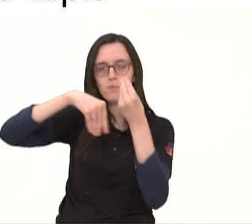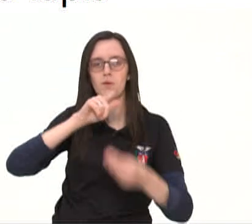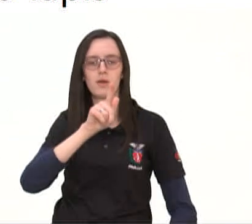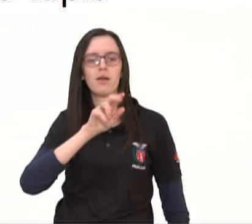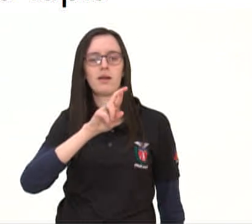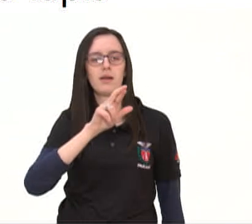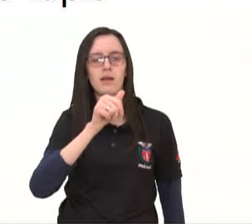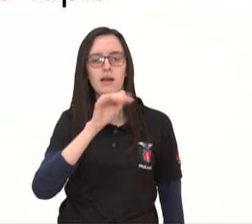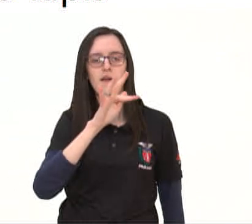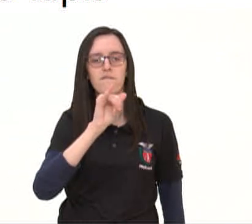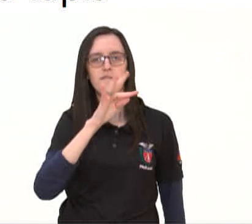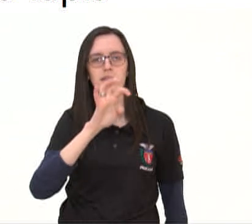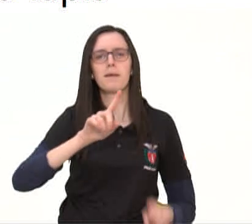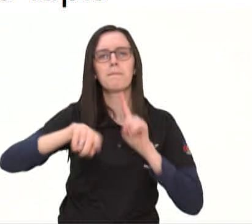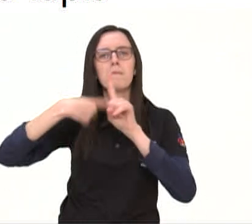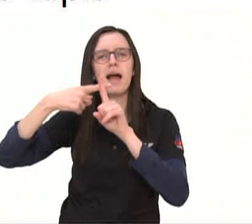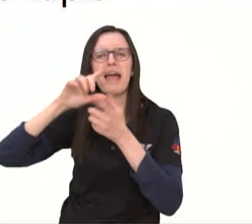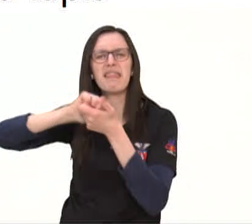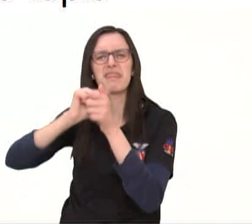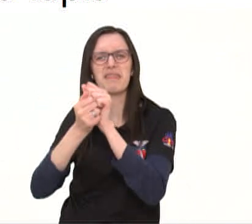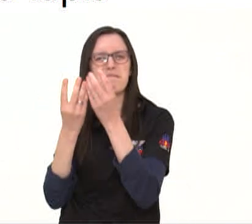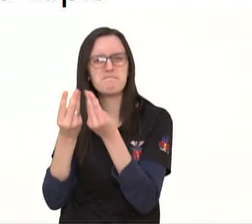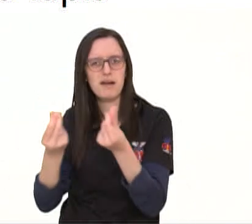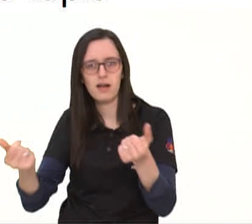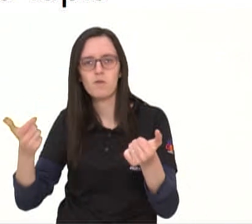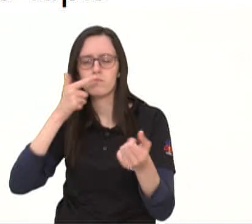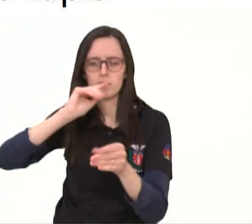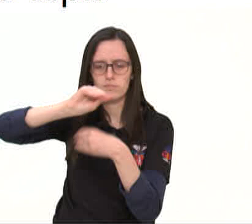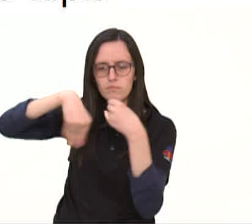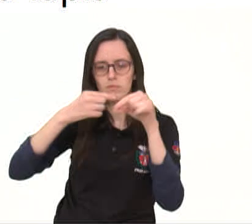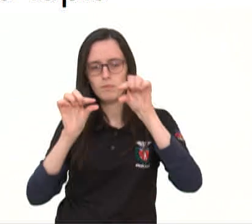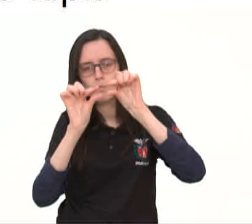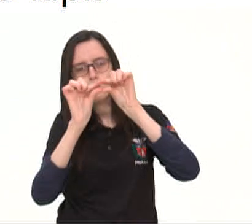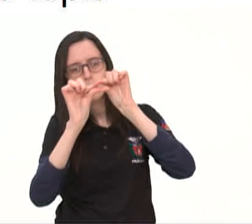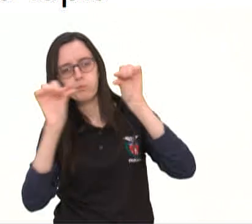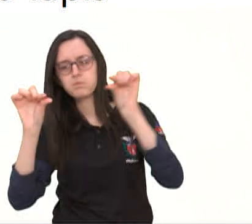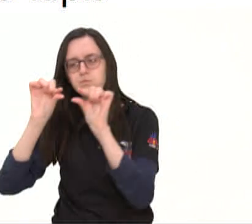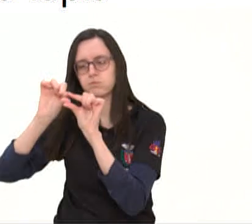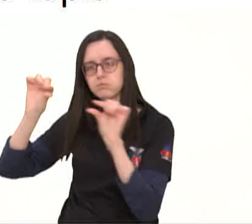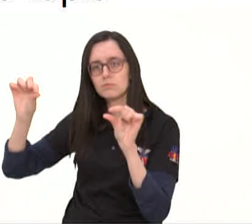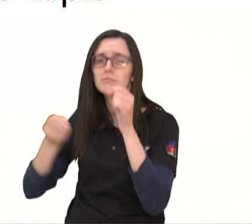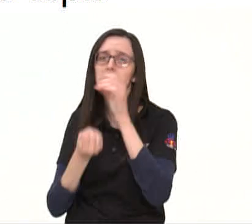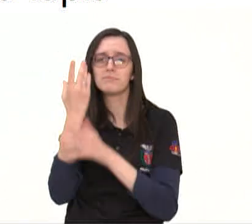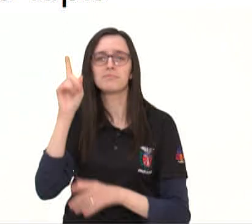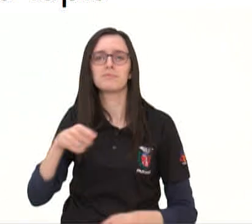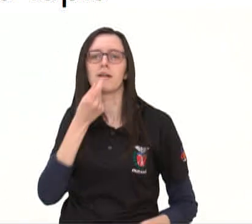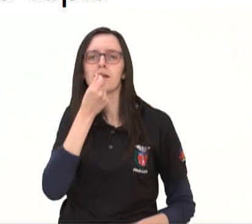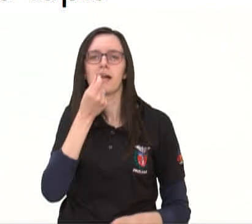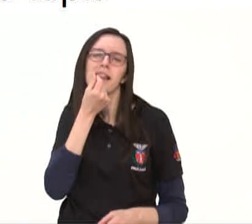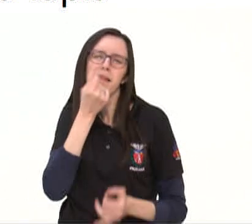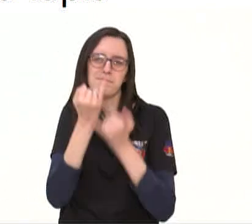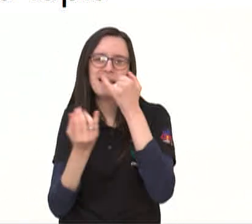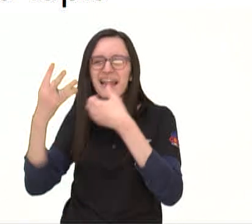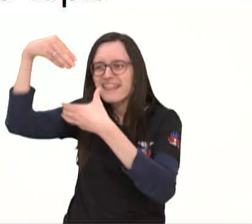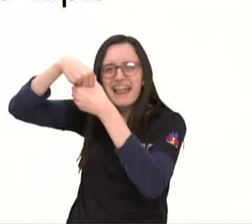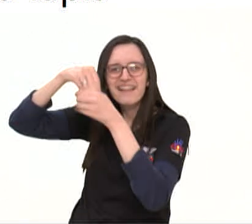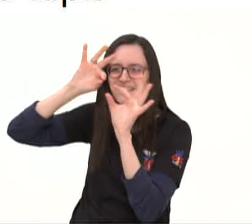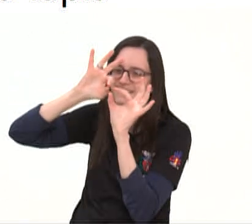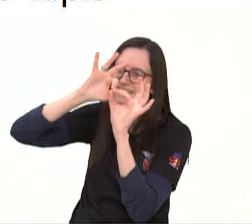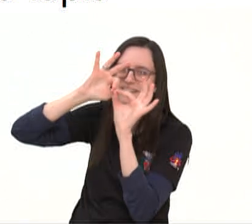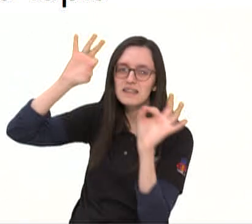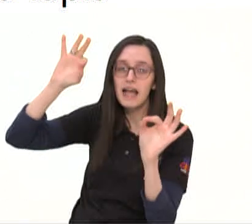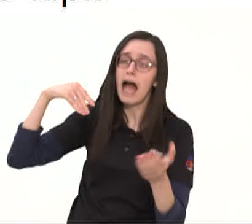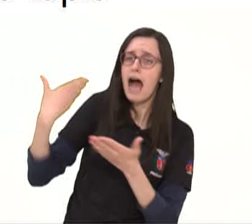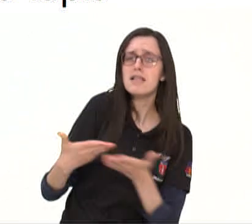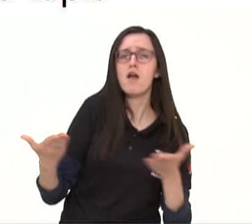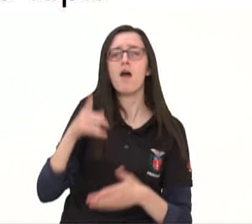em pó com argila, e formar pequenos bastões. Estava inventado o grafite duro e até hoje os lápis